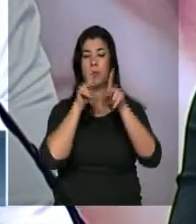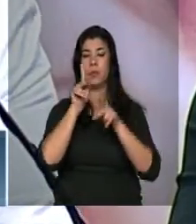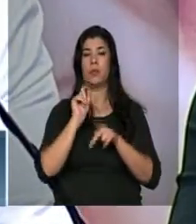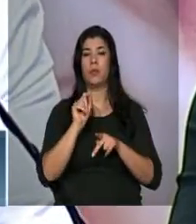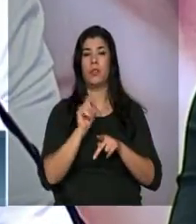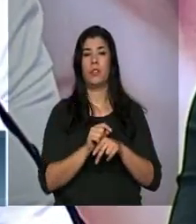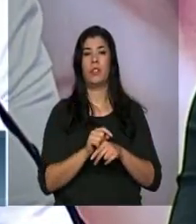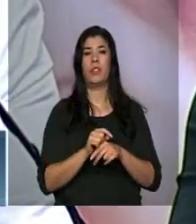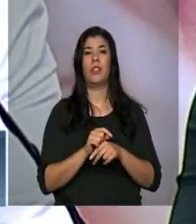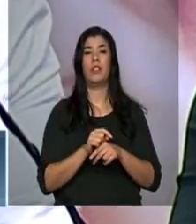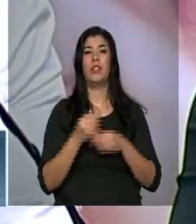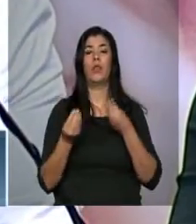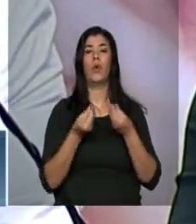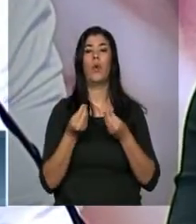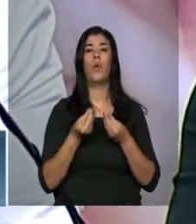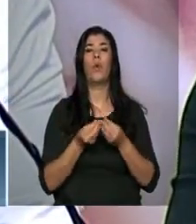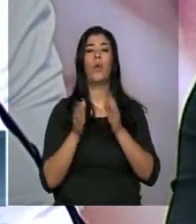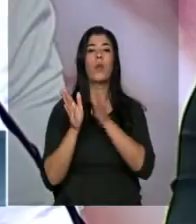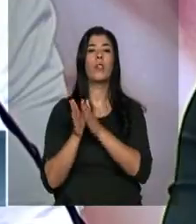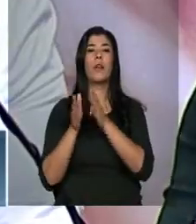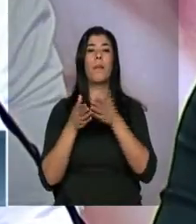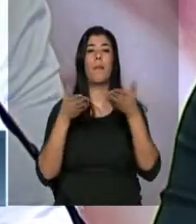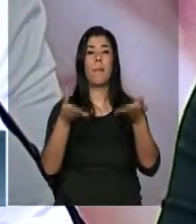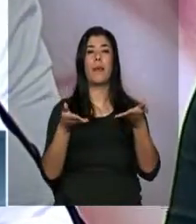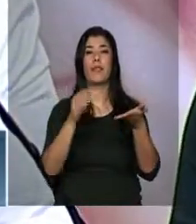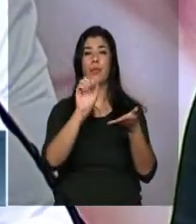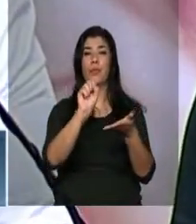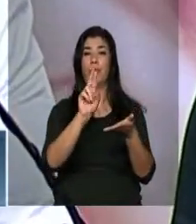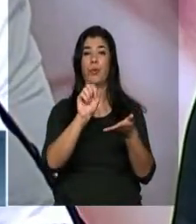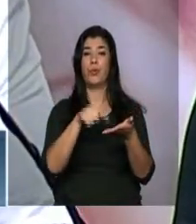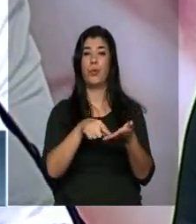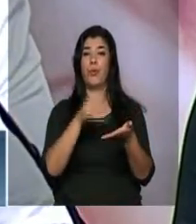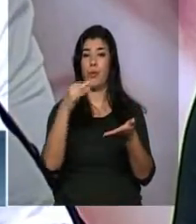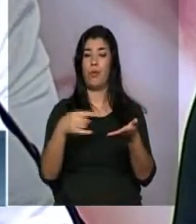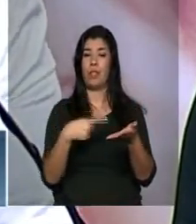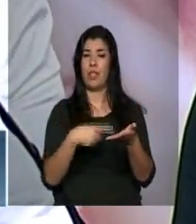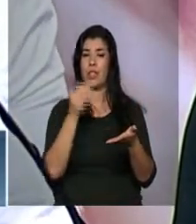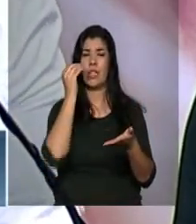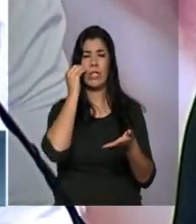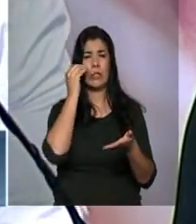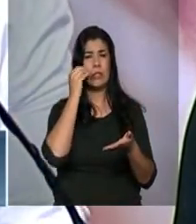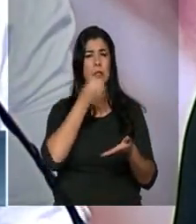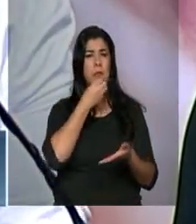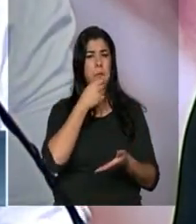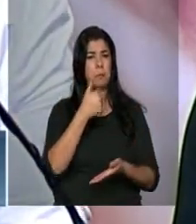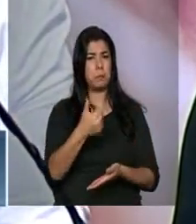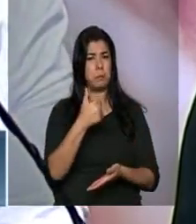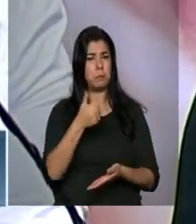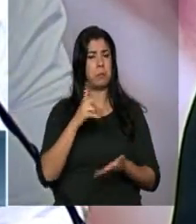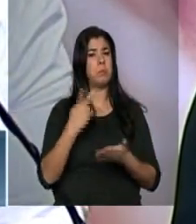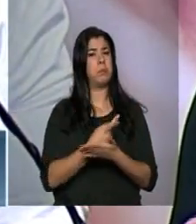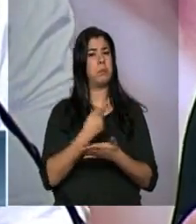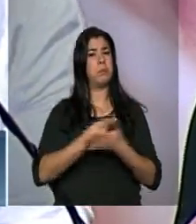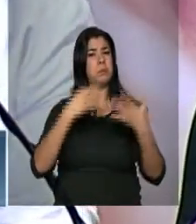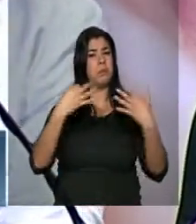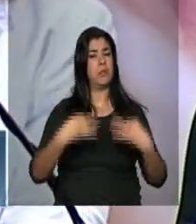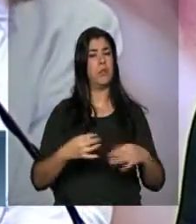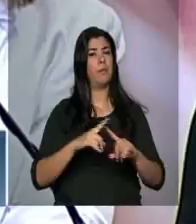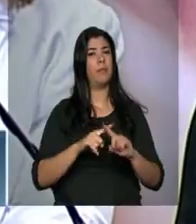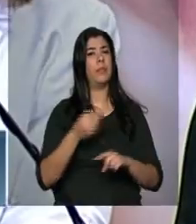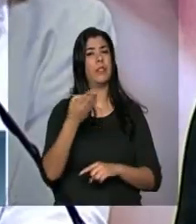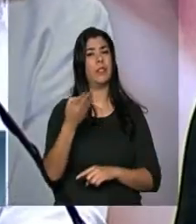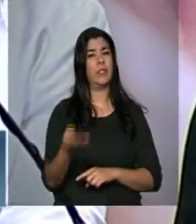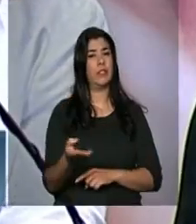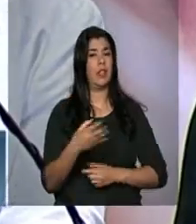a face do SUS que dá certo. Né, temos muitas experiências no SUS que são experiências exitosas, mas essa